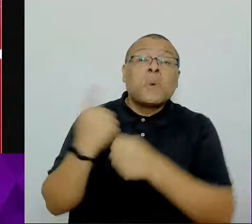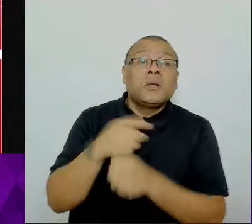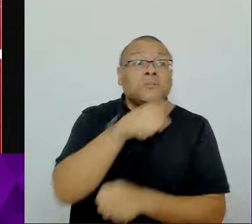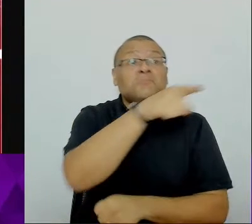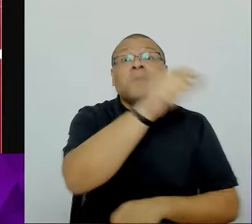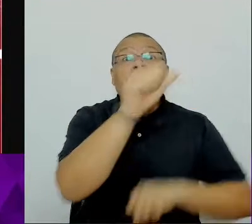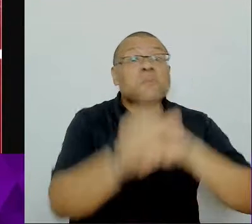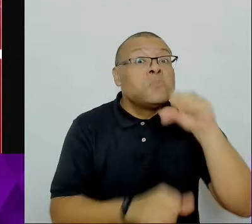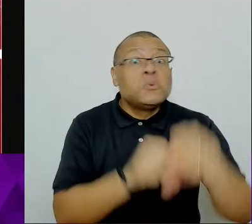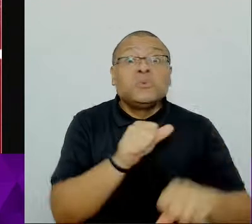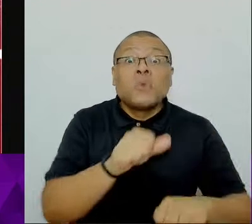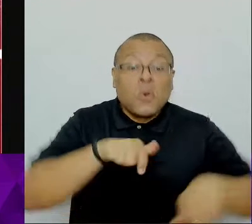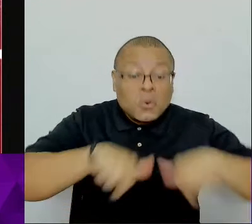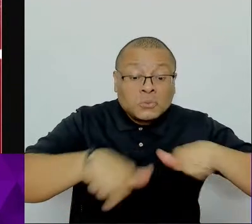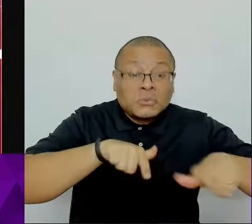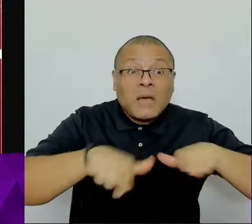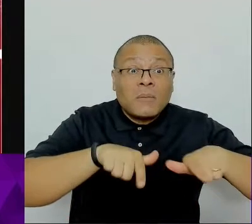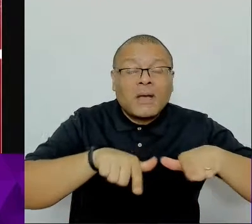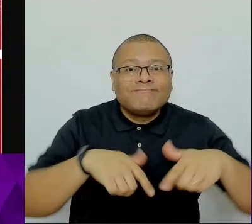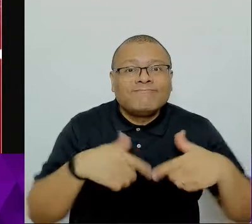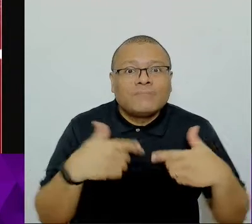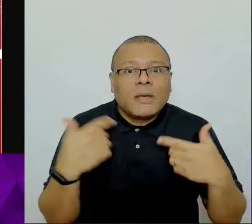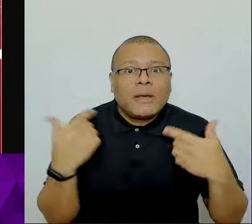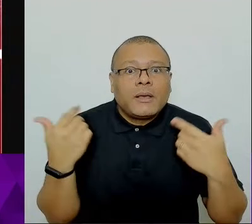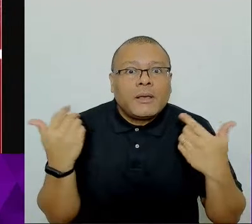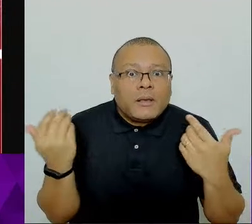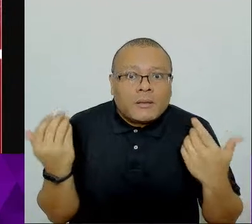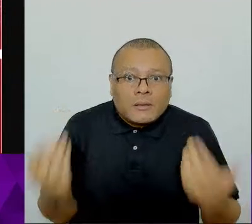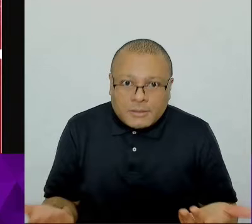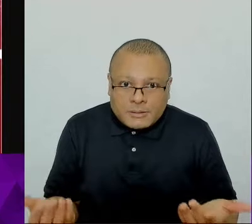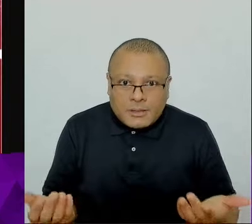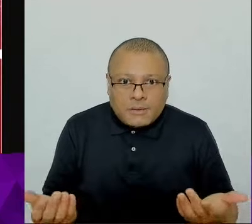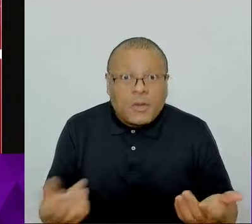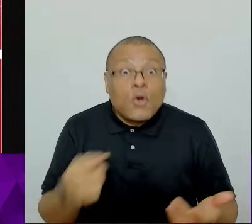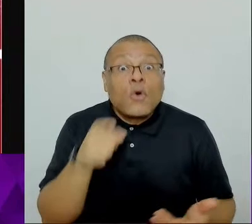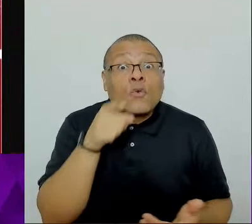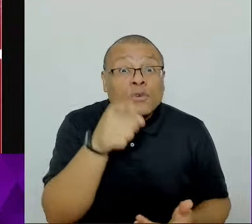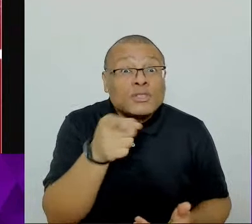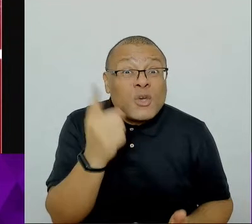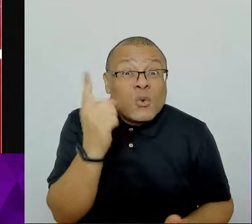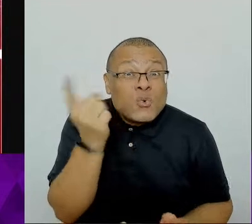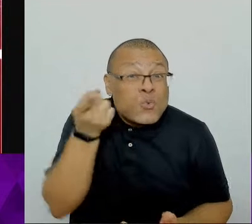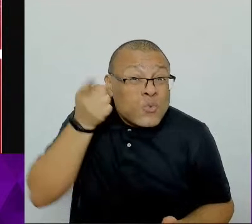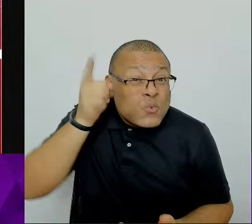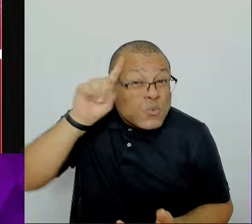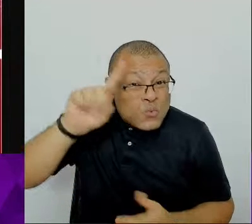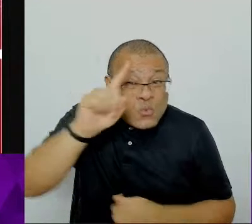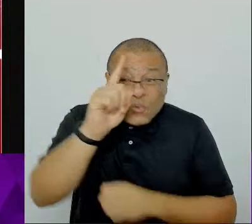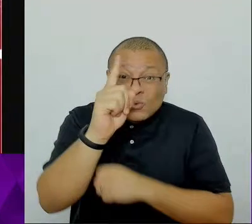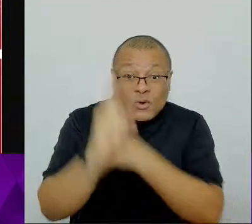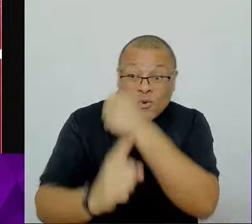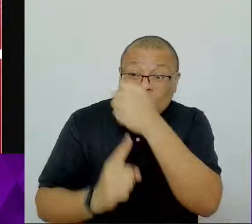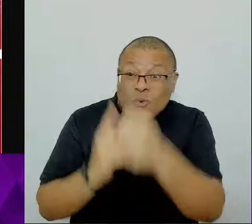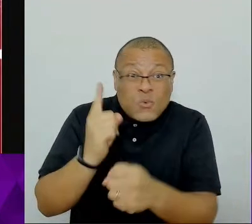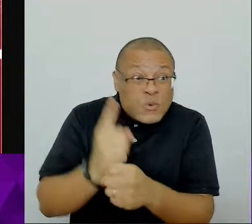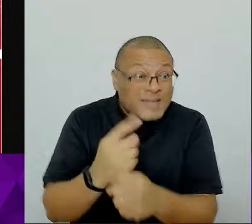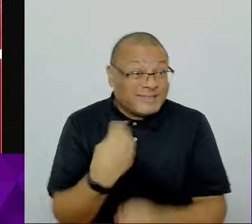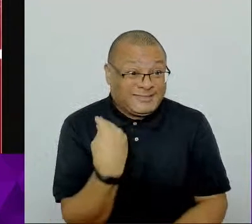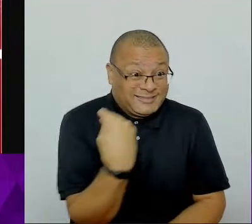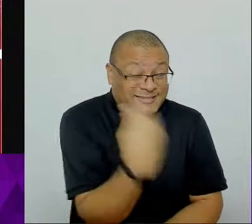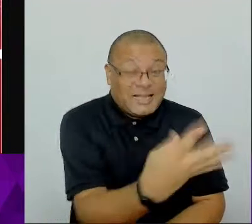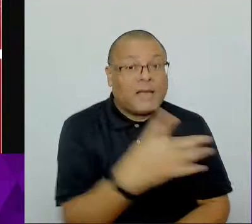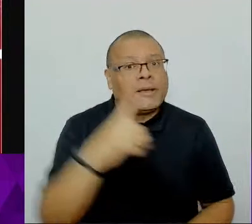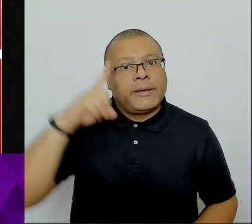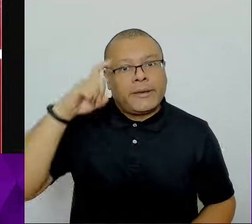Então, absorver essa entrega uma vez ao ano, por exemplo, ela é algo muito mais complexo. Se você